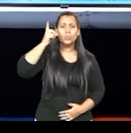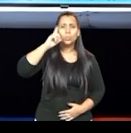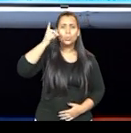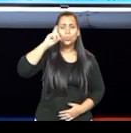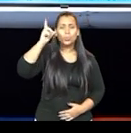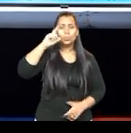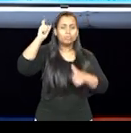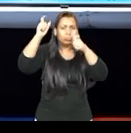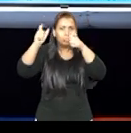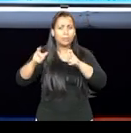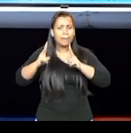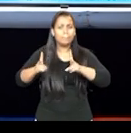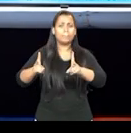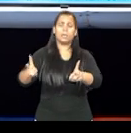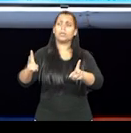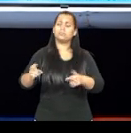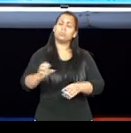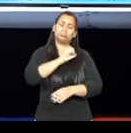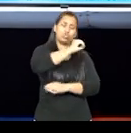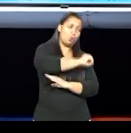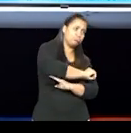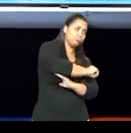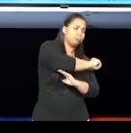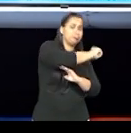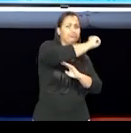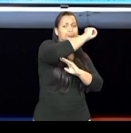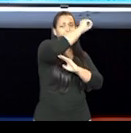lado, vem e se põe do lado oposto.